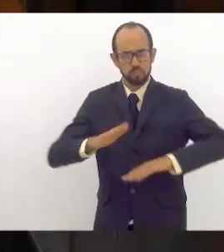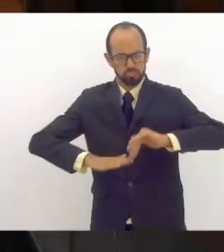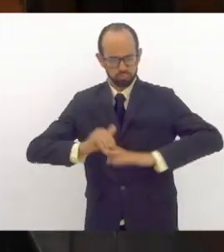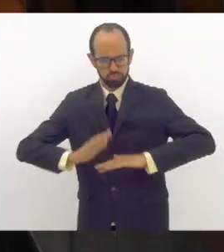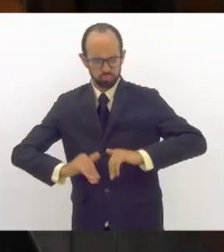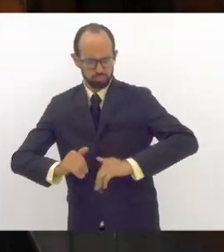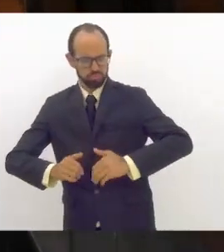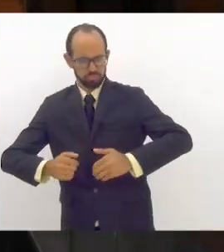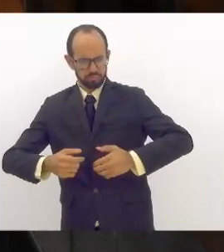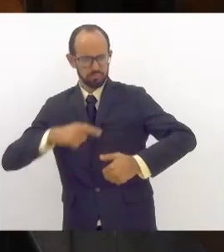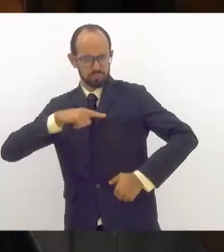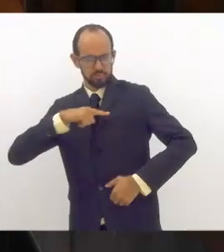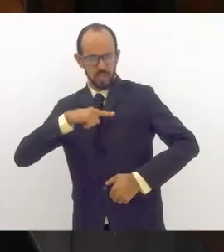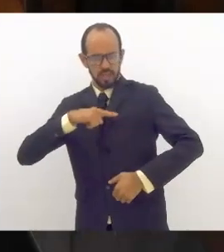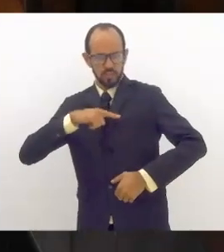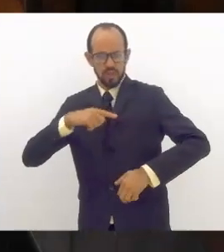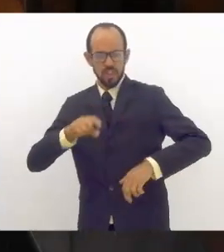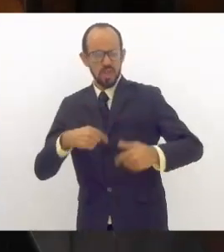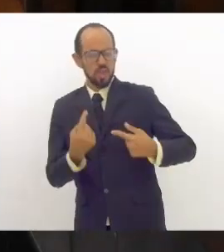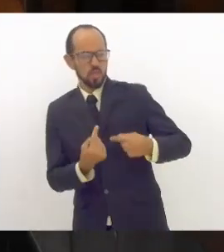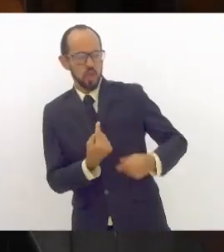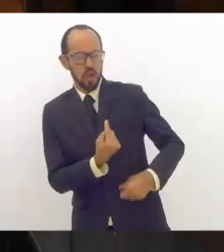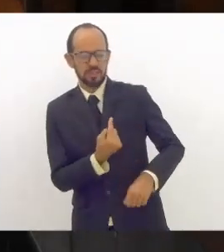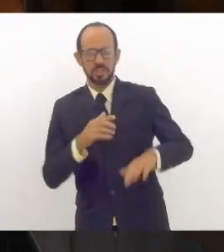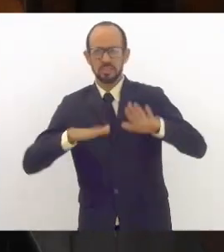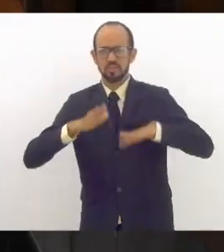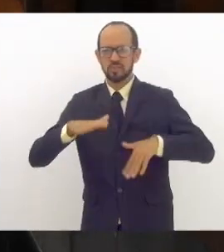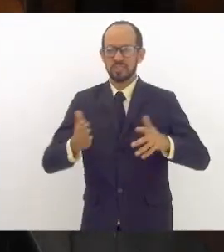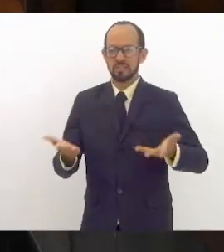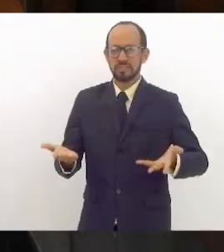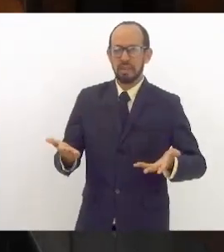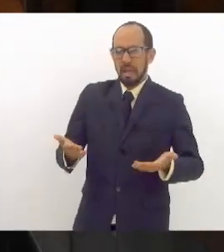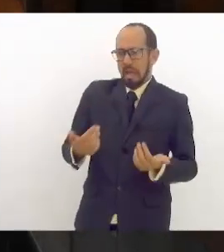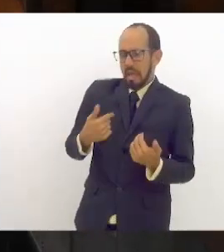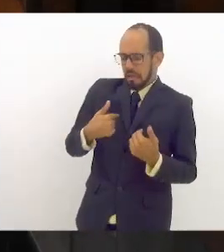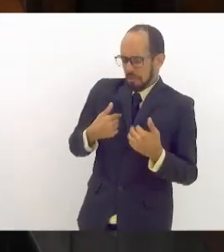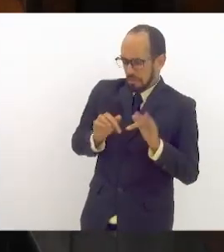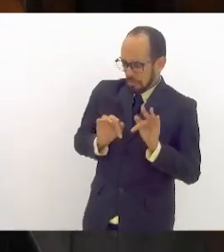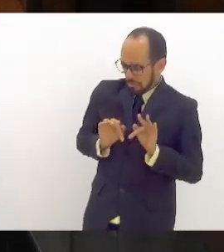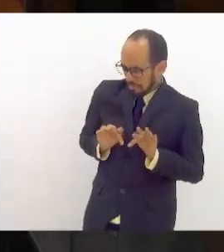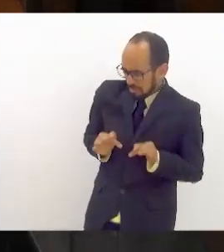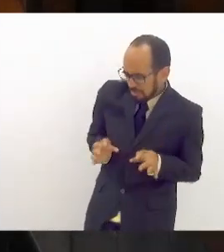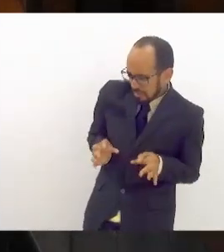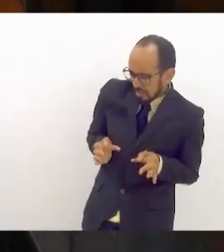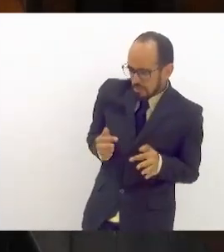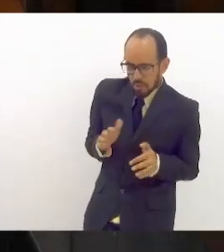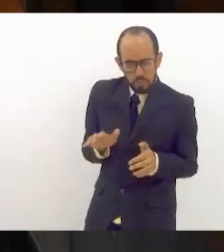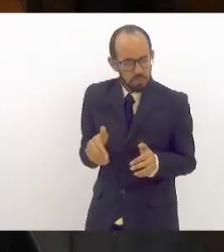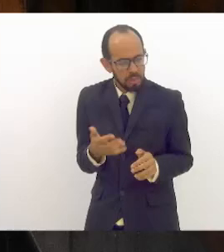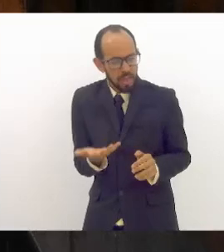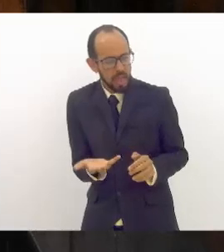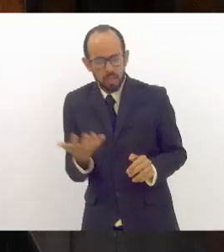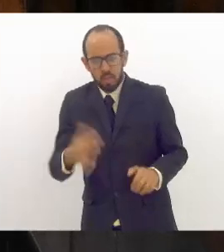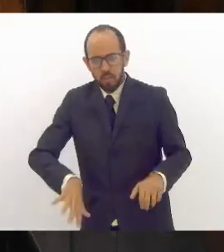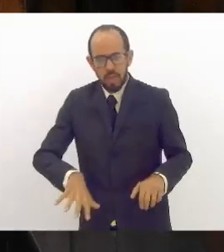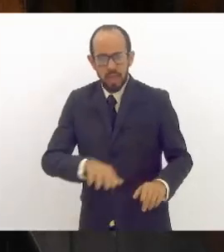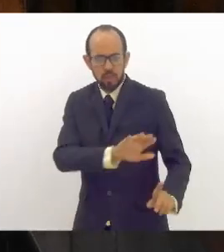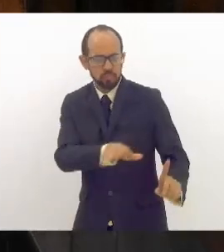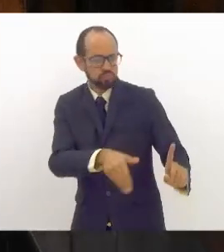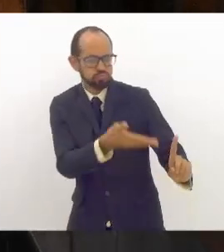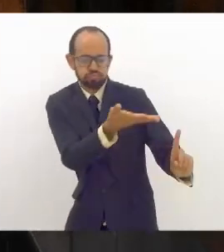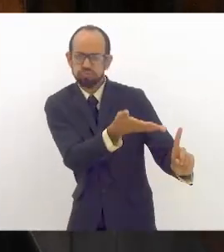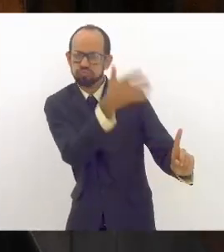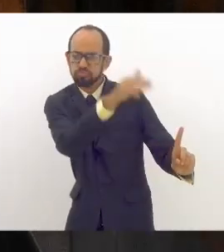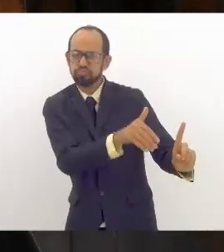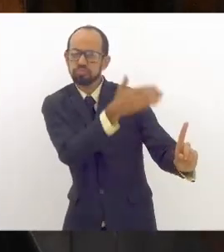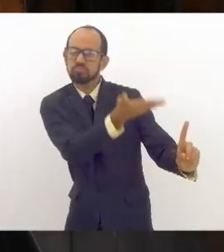com essa história de nos diminuir de não elogiar os nossos os